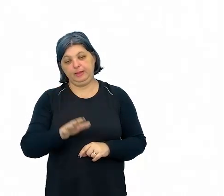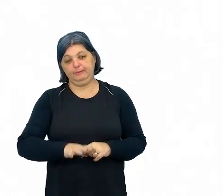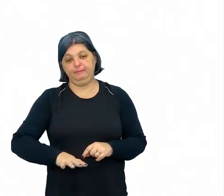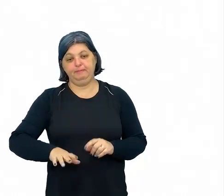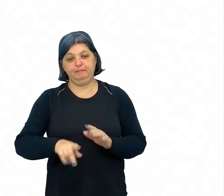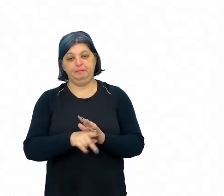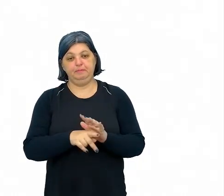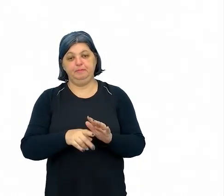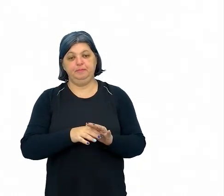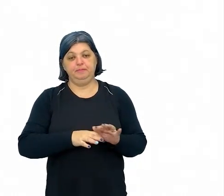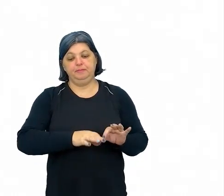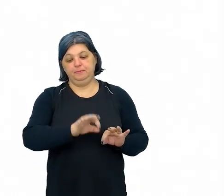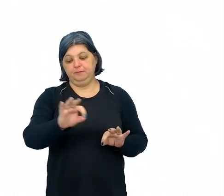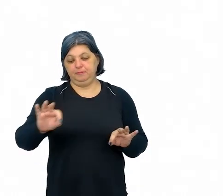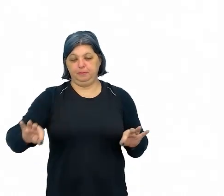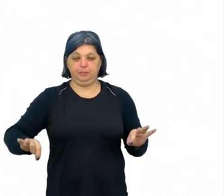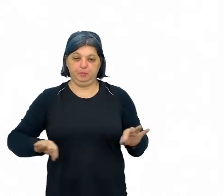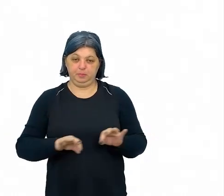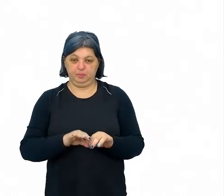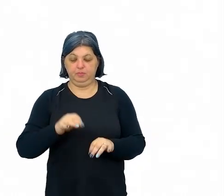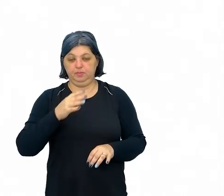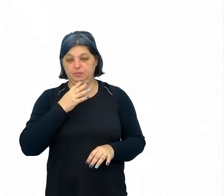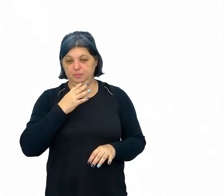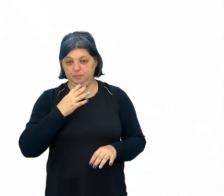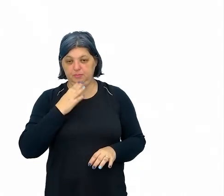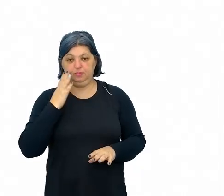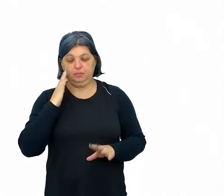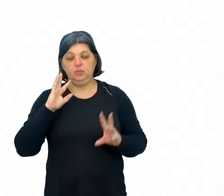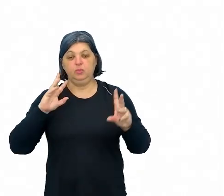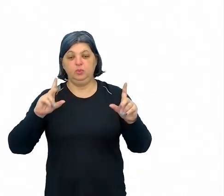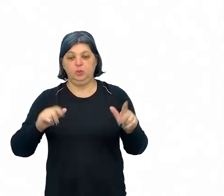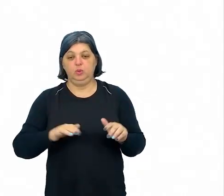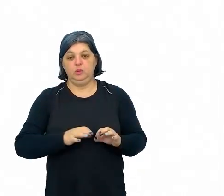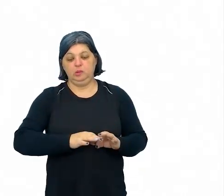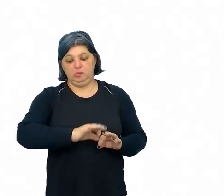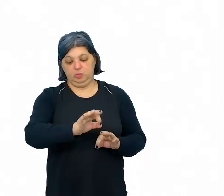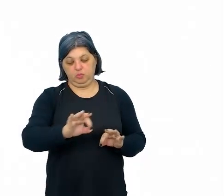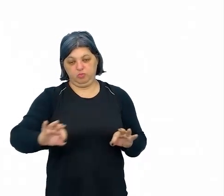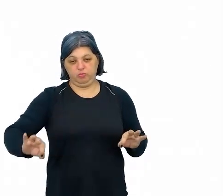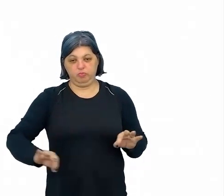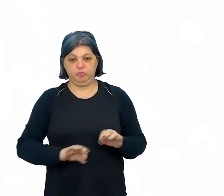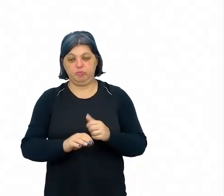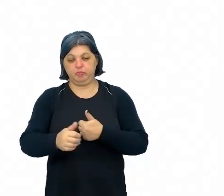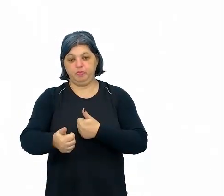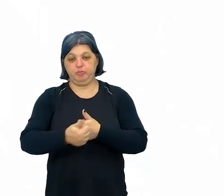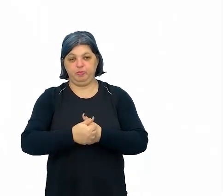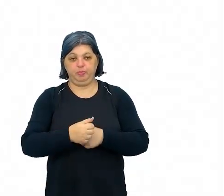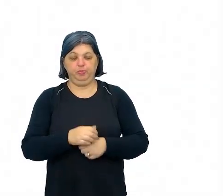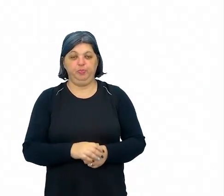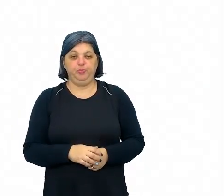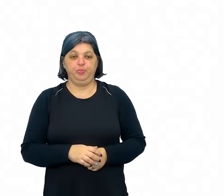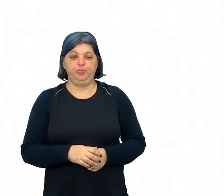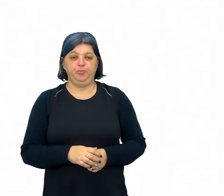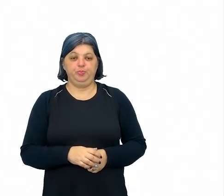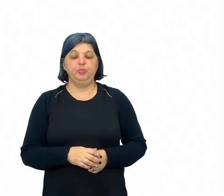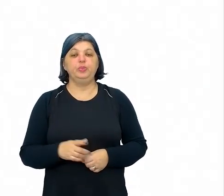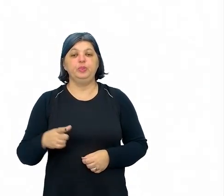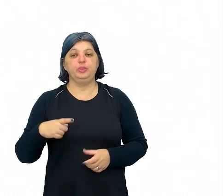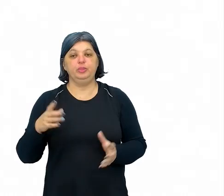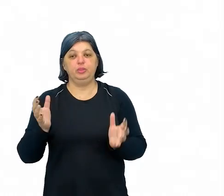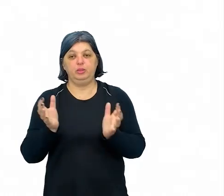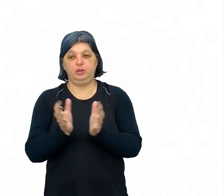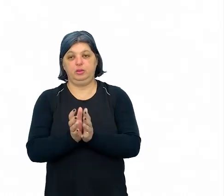do conhecimento, reconhecendo que toda medida empírica ela é aproximada. Aqui a gente tem uma do oitavo ano,